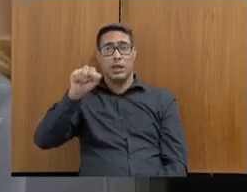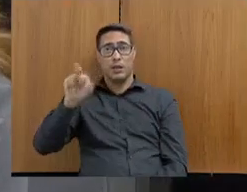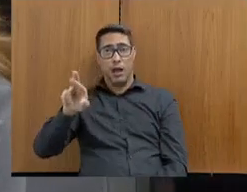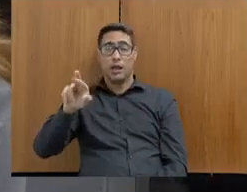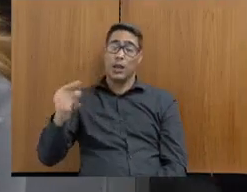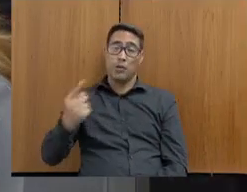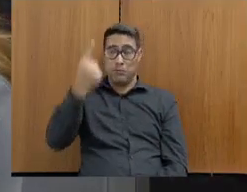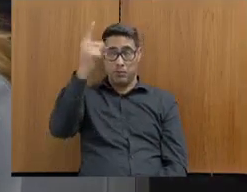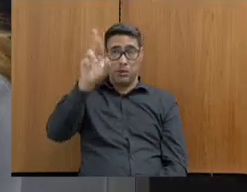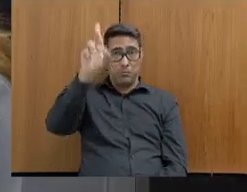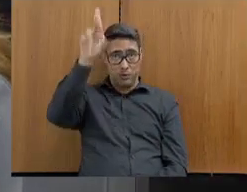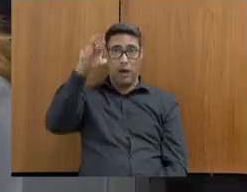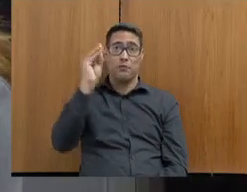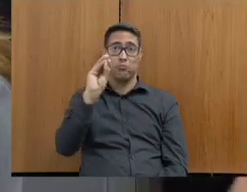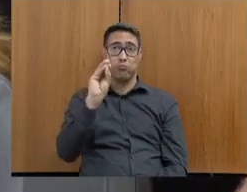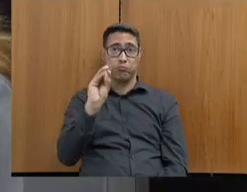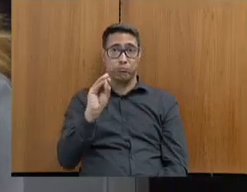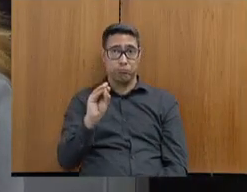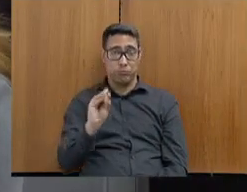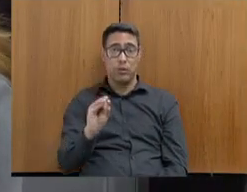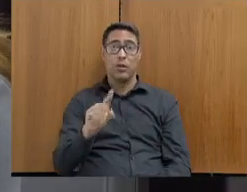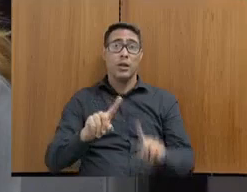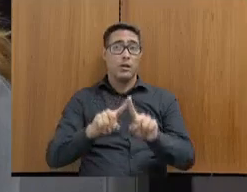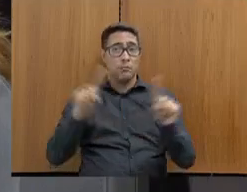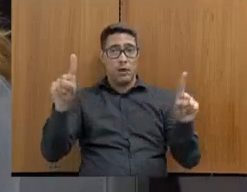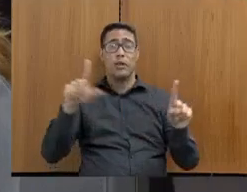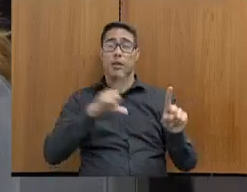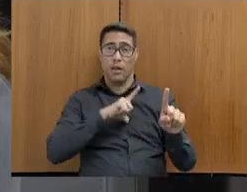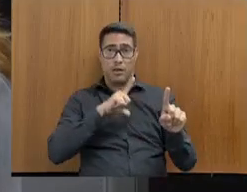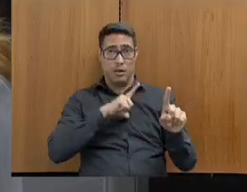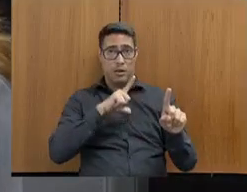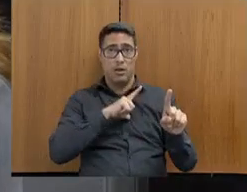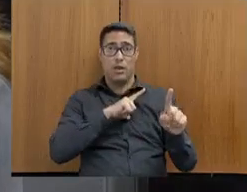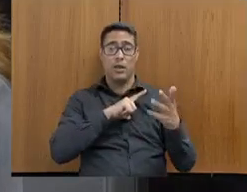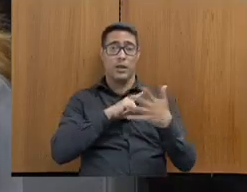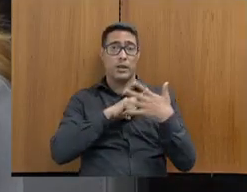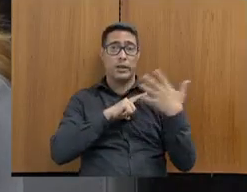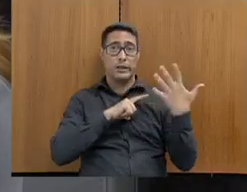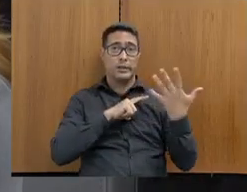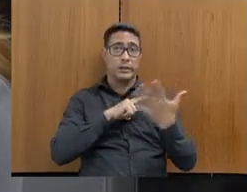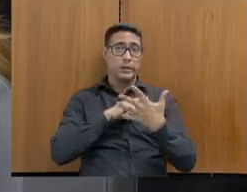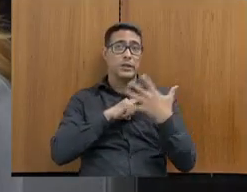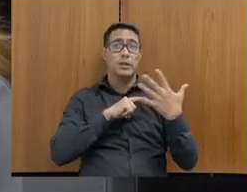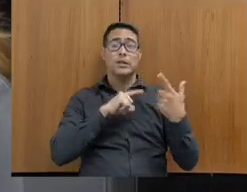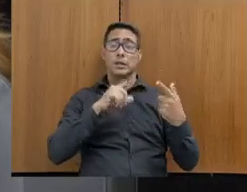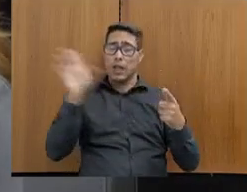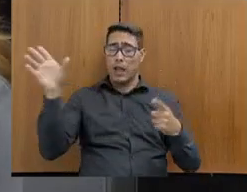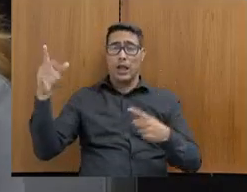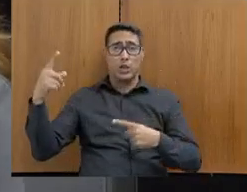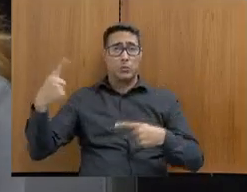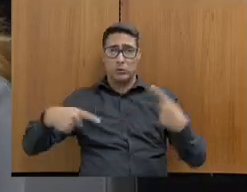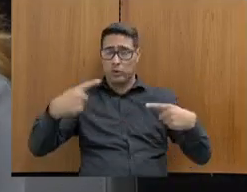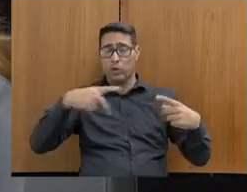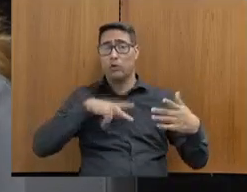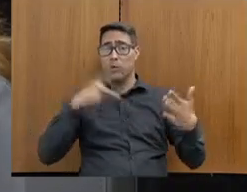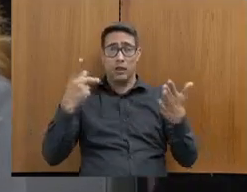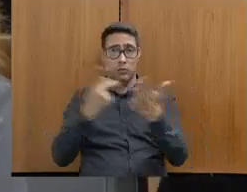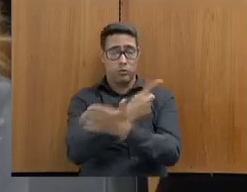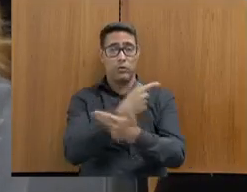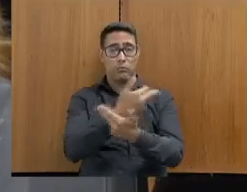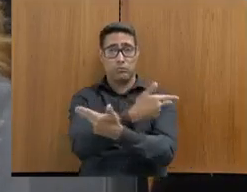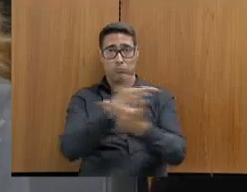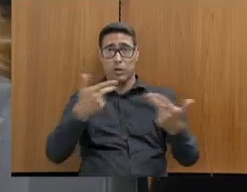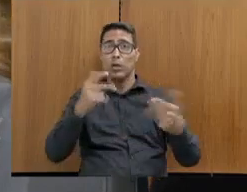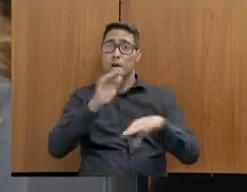acionamento mas de toda forma a realmente né mais do que uma discussão ações que são feitas inclusive